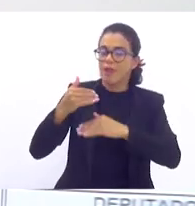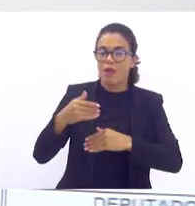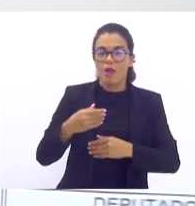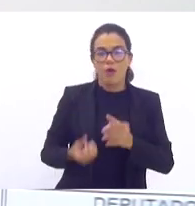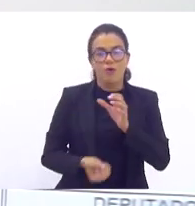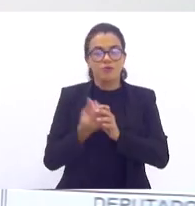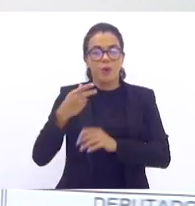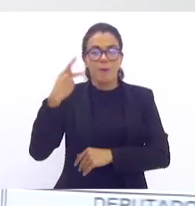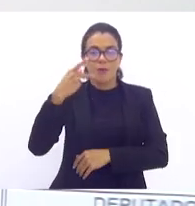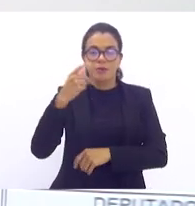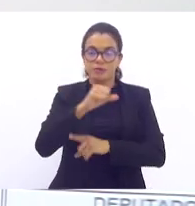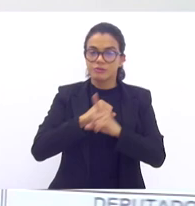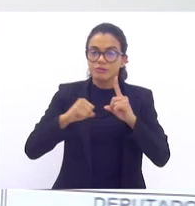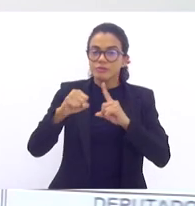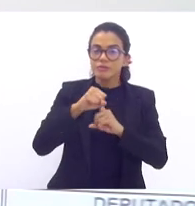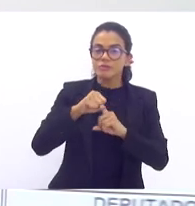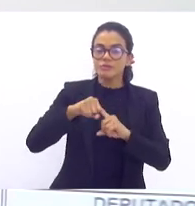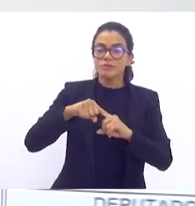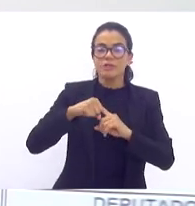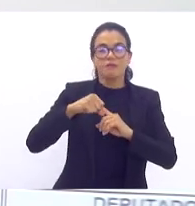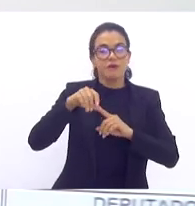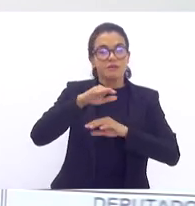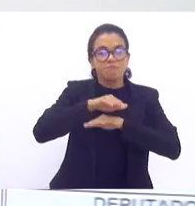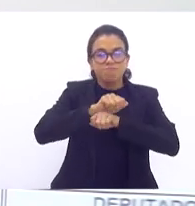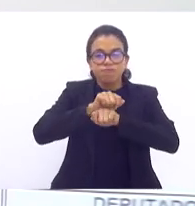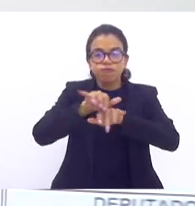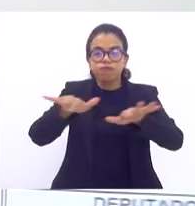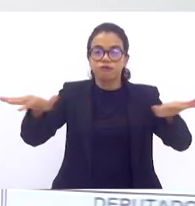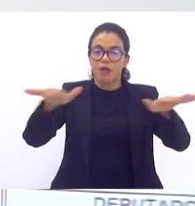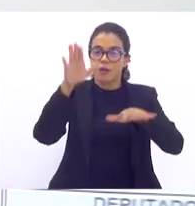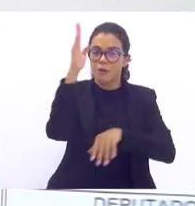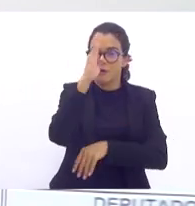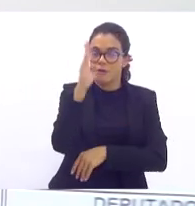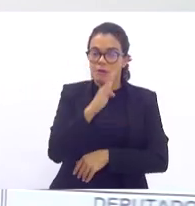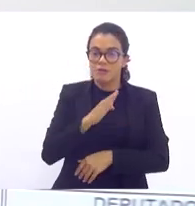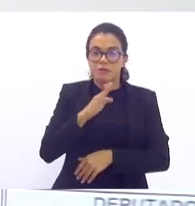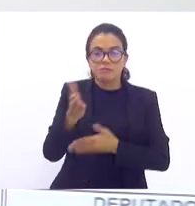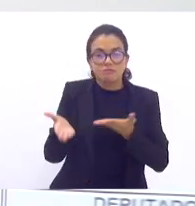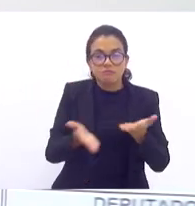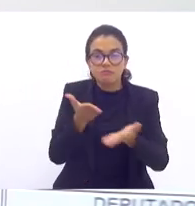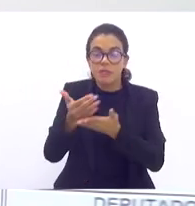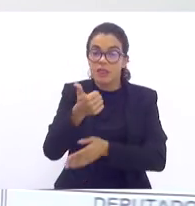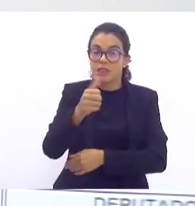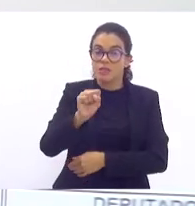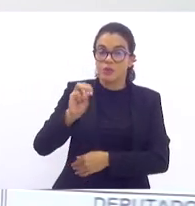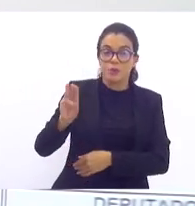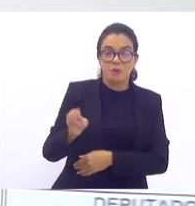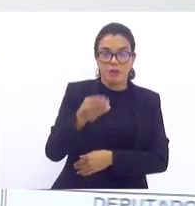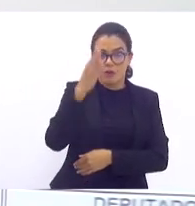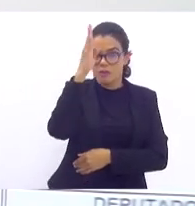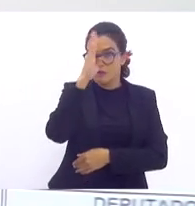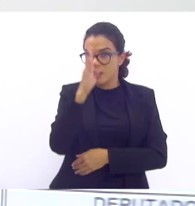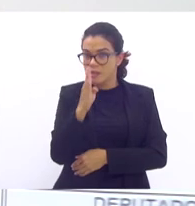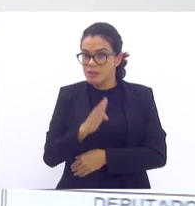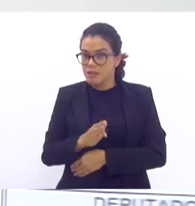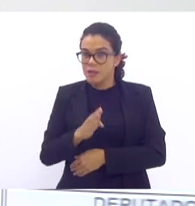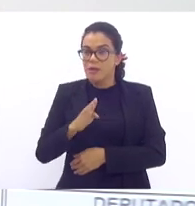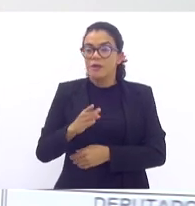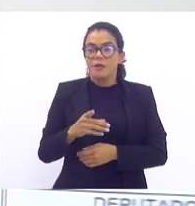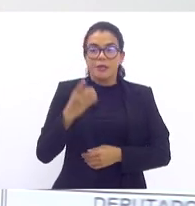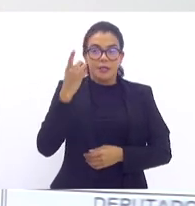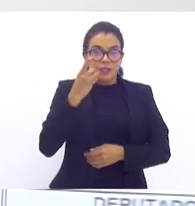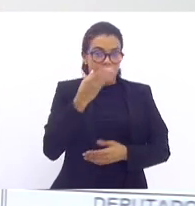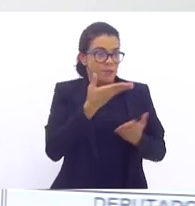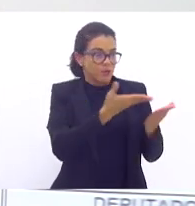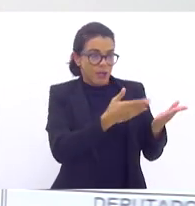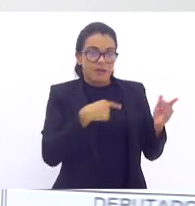política social que será reconhecida no Brasil inteiro para atender de imediato 18 milhões de brasileiros e o deputado Jorge também já